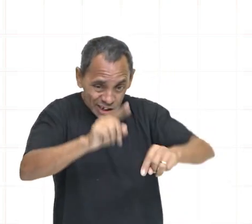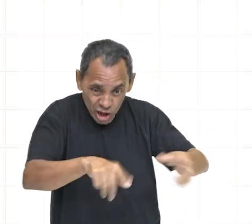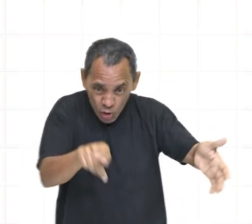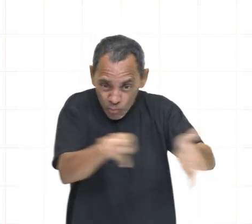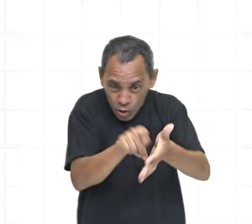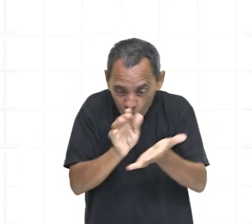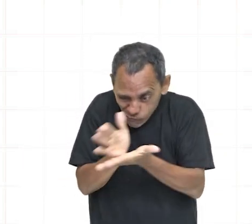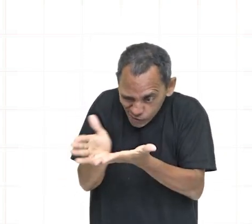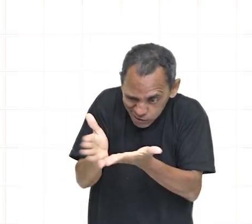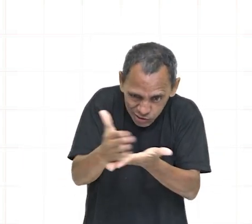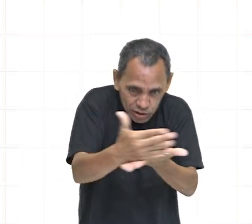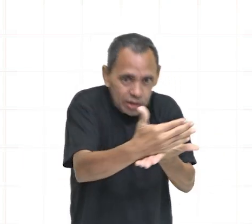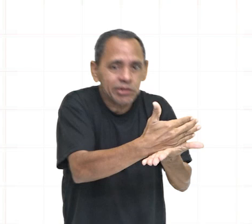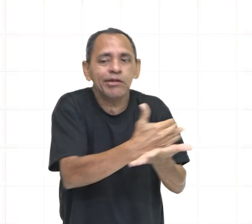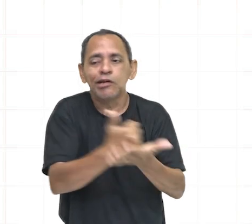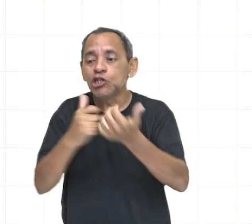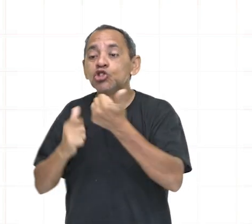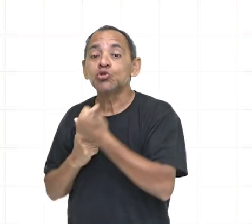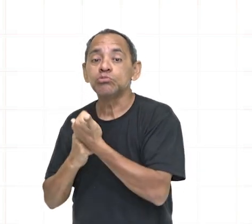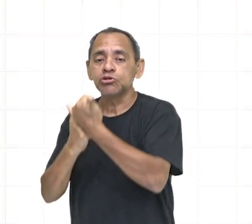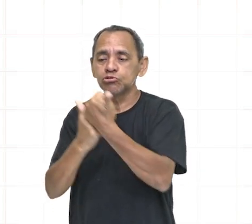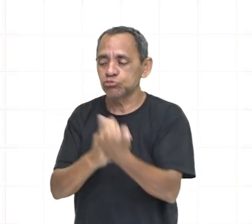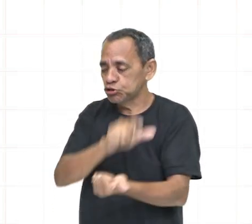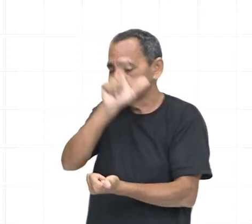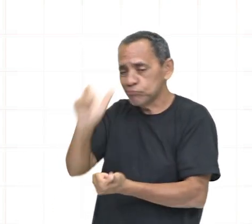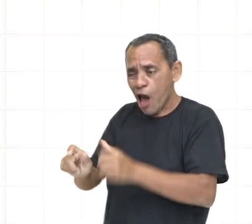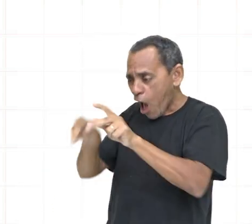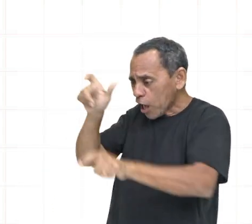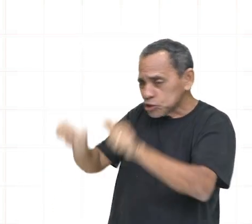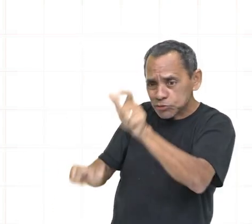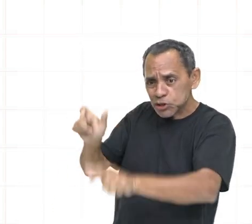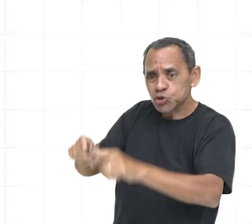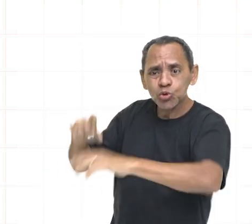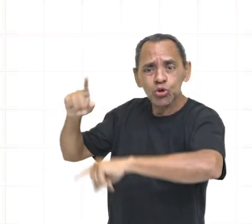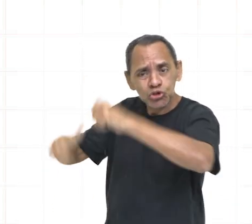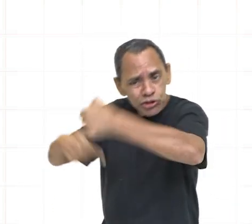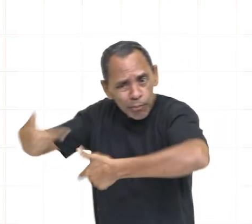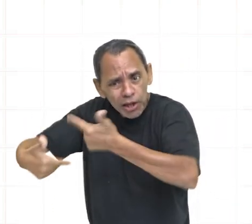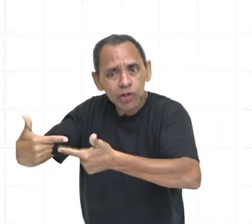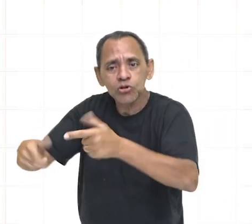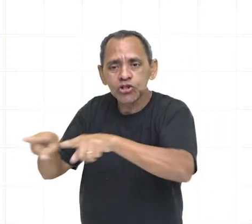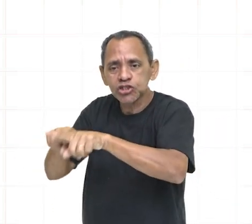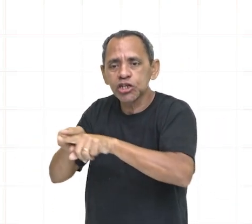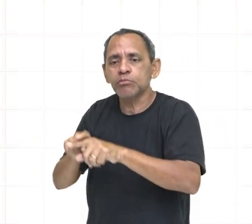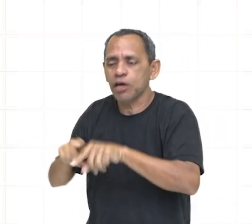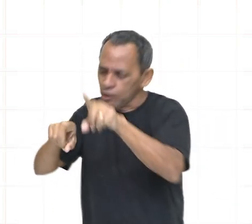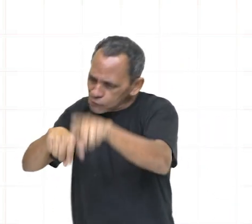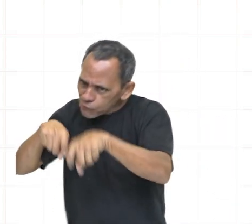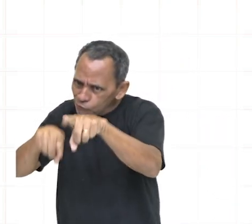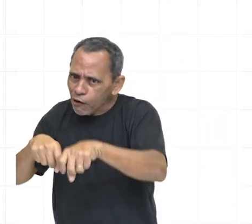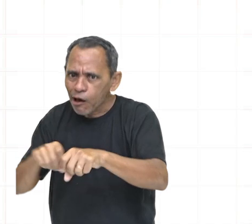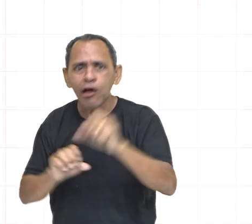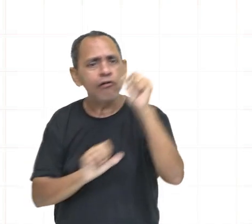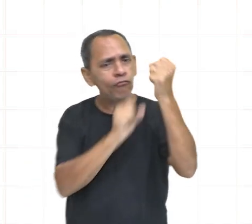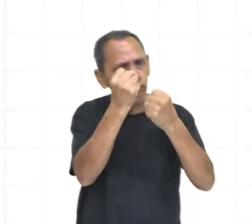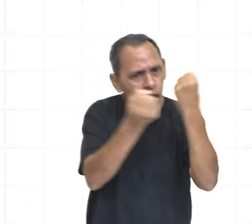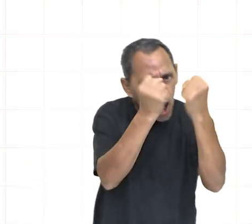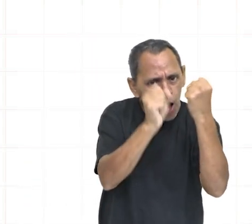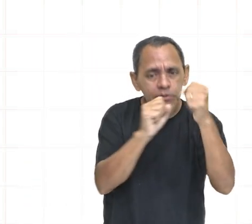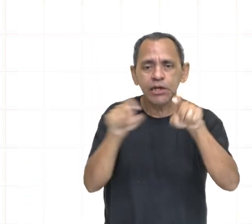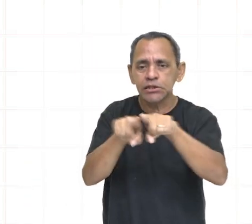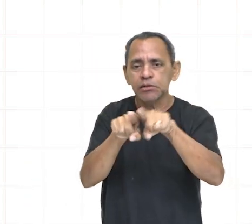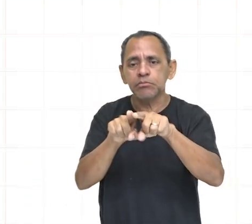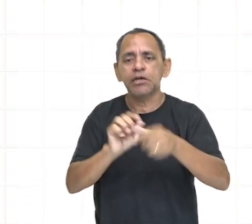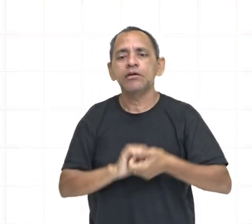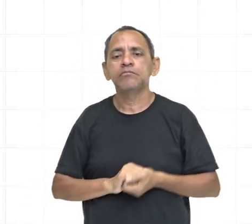bastante gente lá nas plantações, né? O mesmo aconteceu nas fábricas, elas foram crescendo, e também